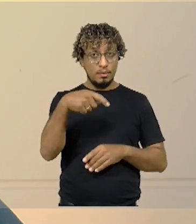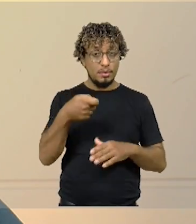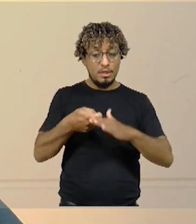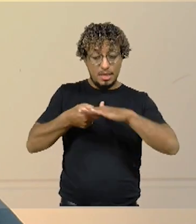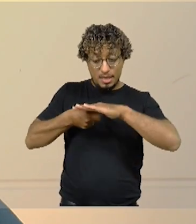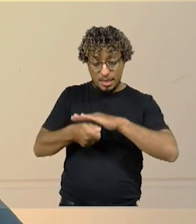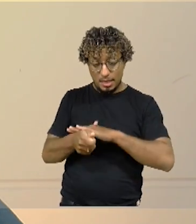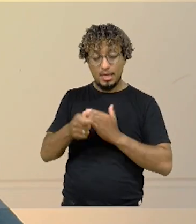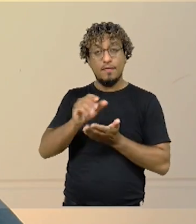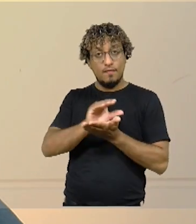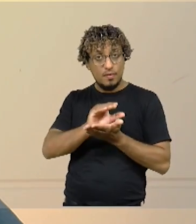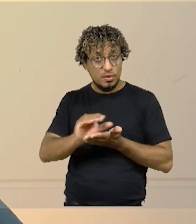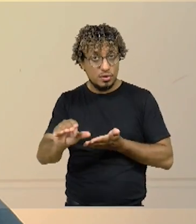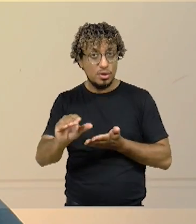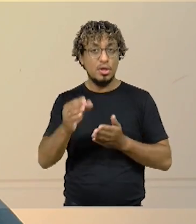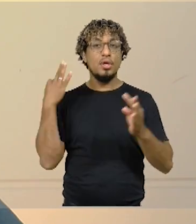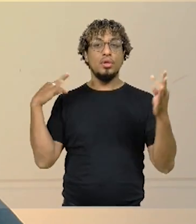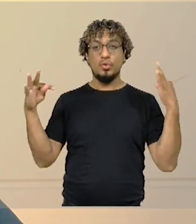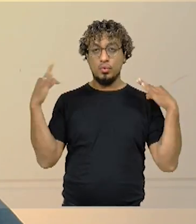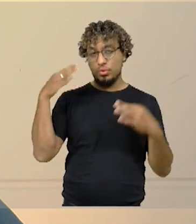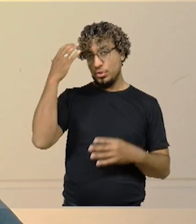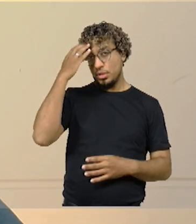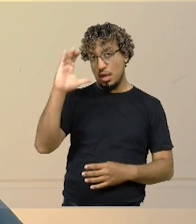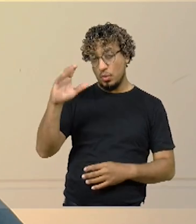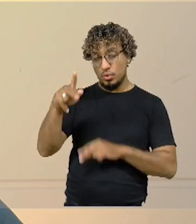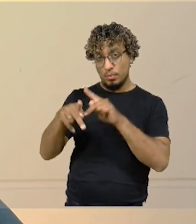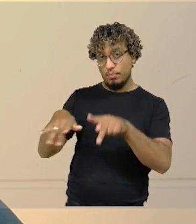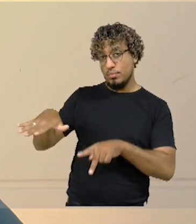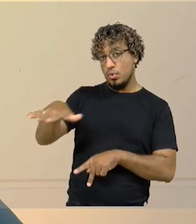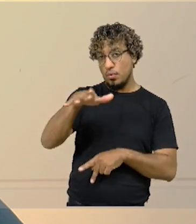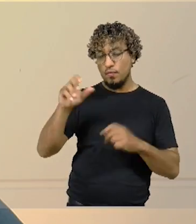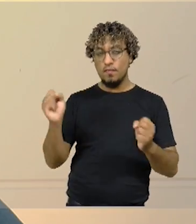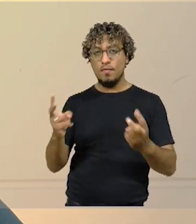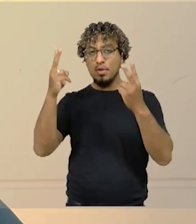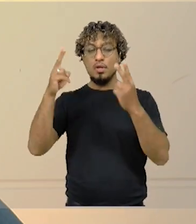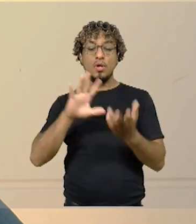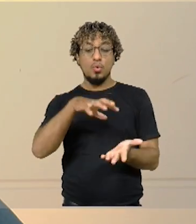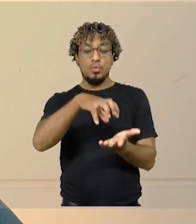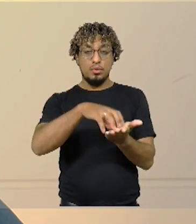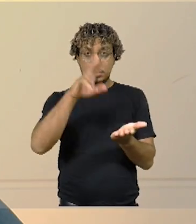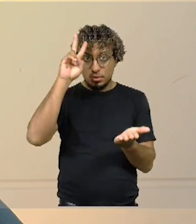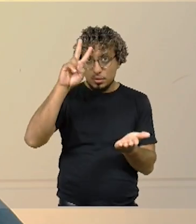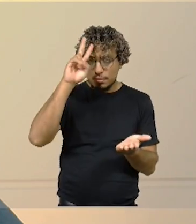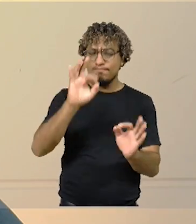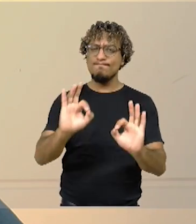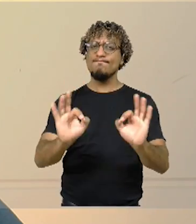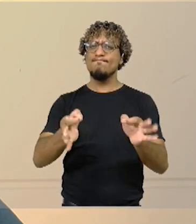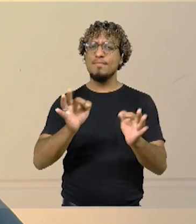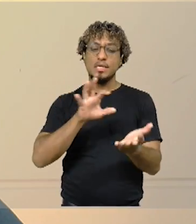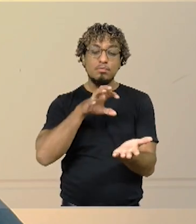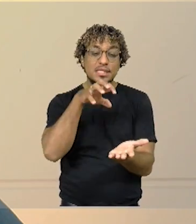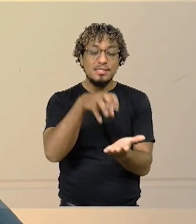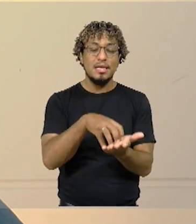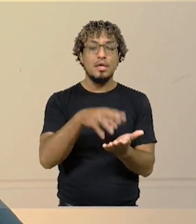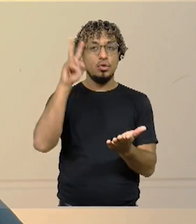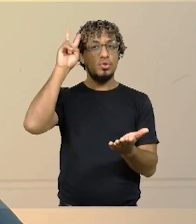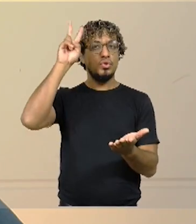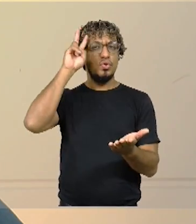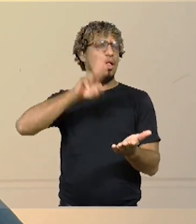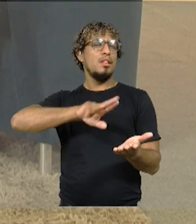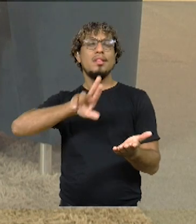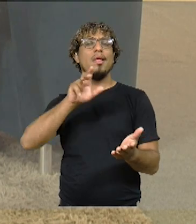pouquinho, né, você tem que gerar também, né, um turismo comunitário, né, você